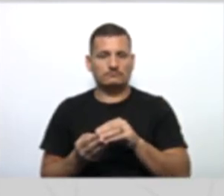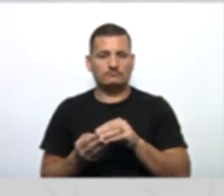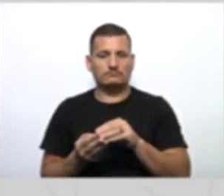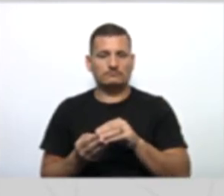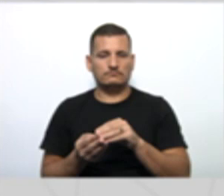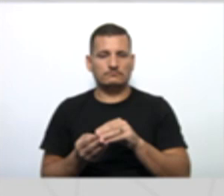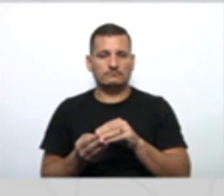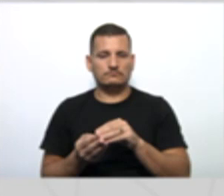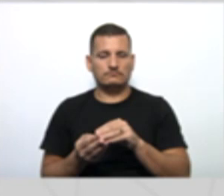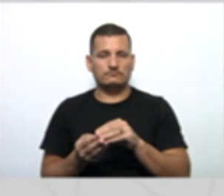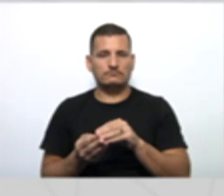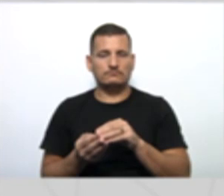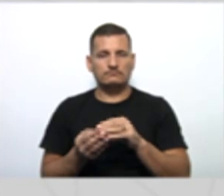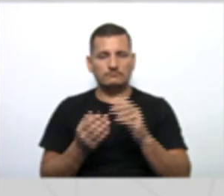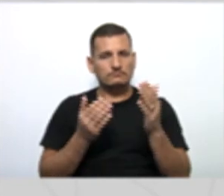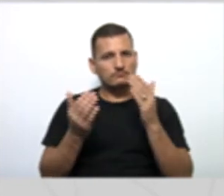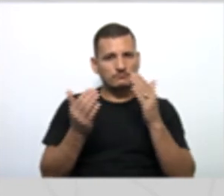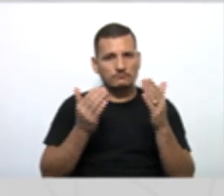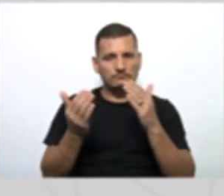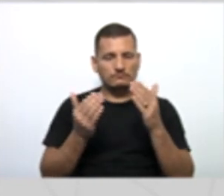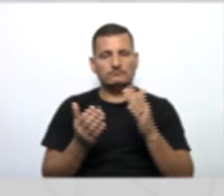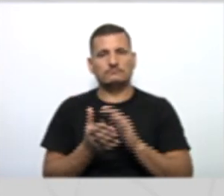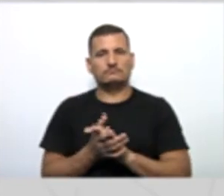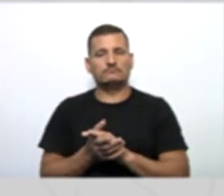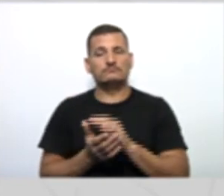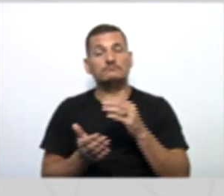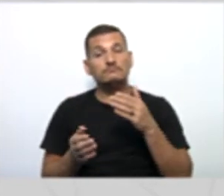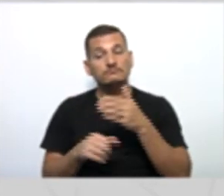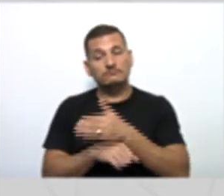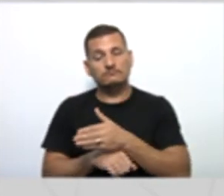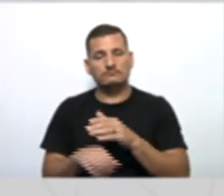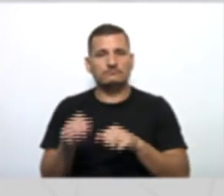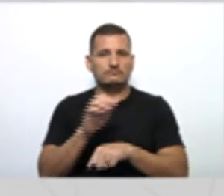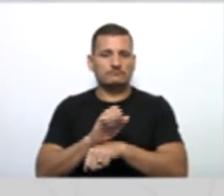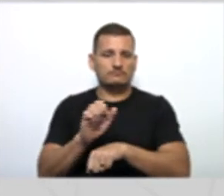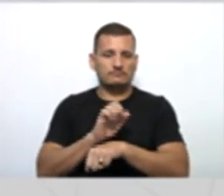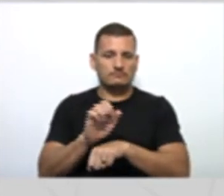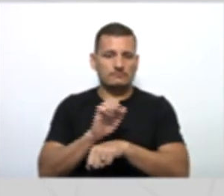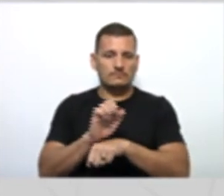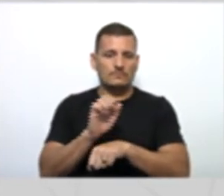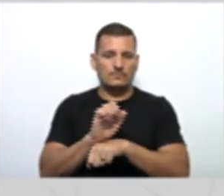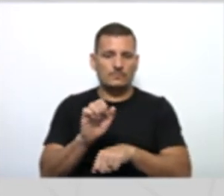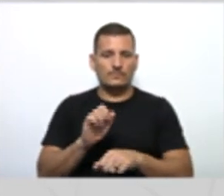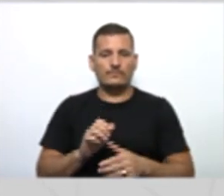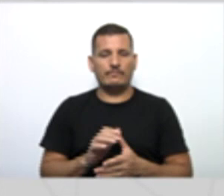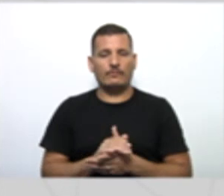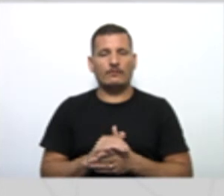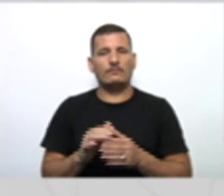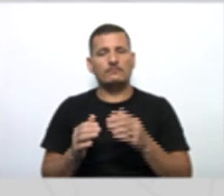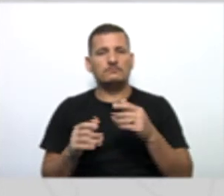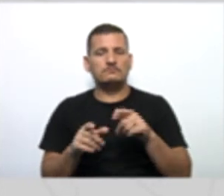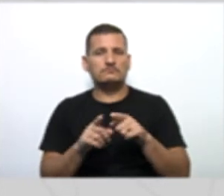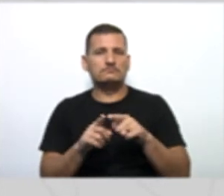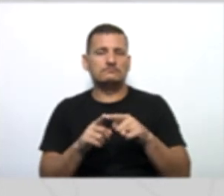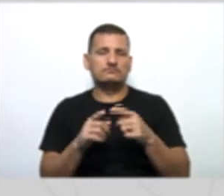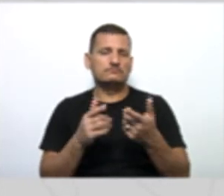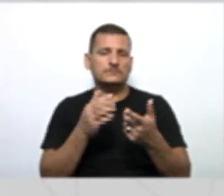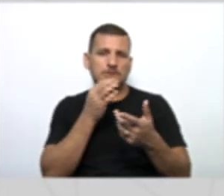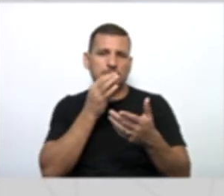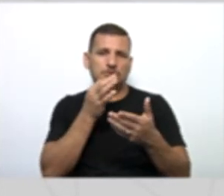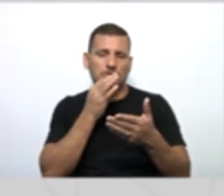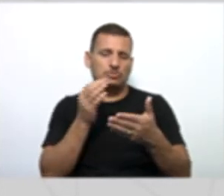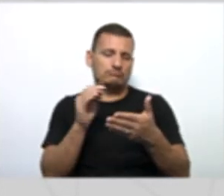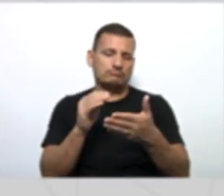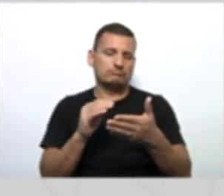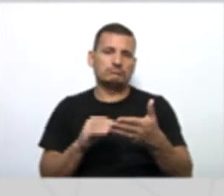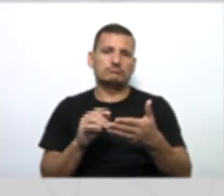acadêmica, eu vou fazer uma análise a respeito dessa visita, desse estágio. Vou considerar e vou fazer comentários dos conhecimentos